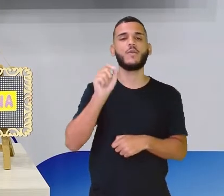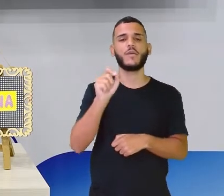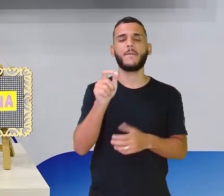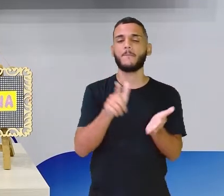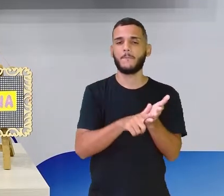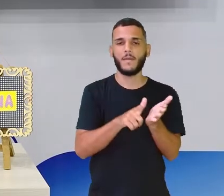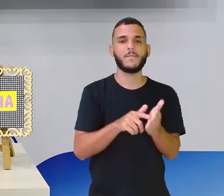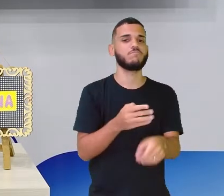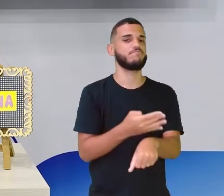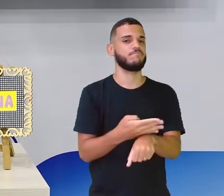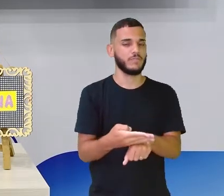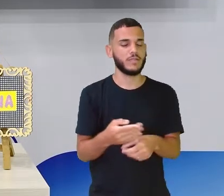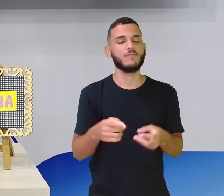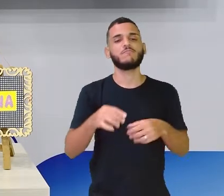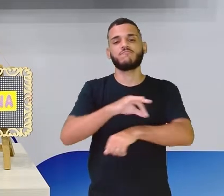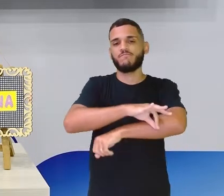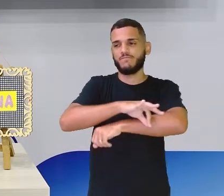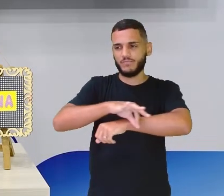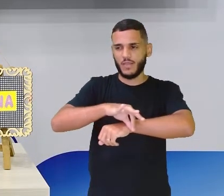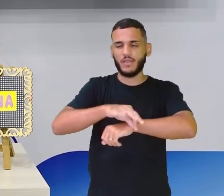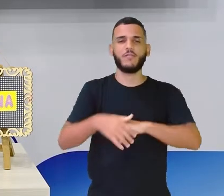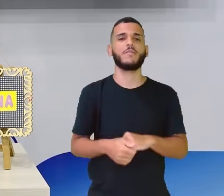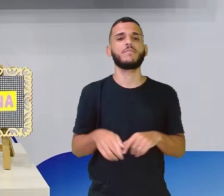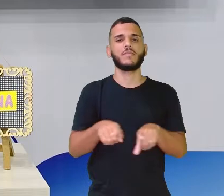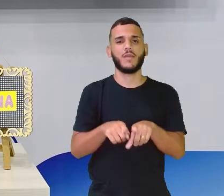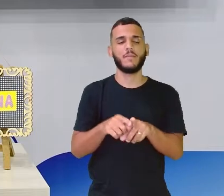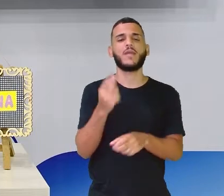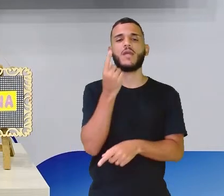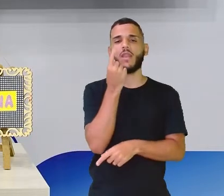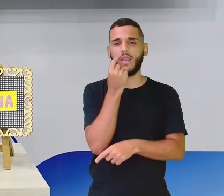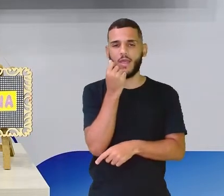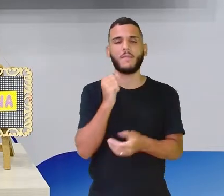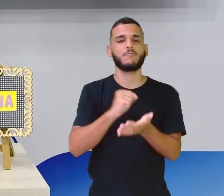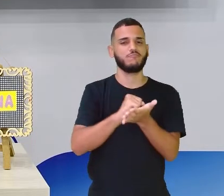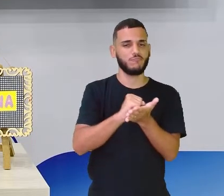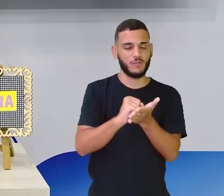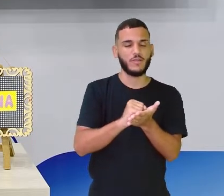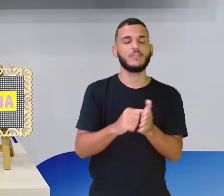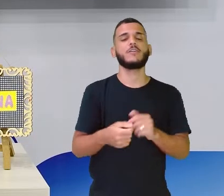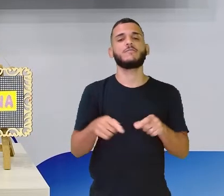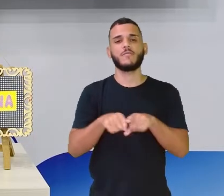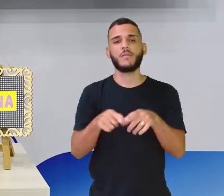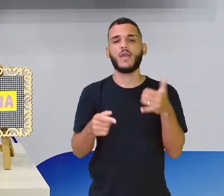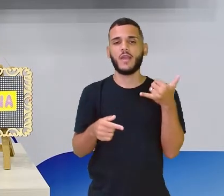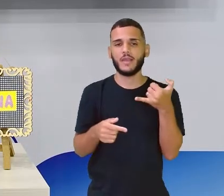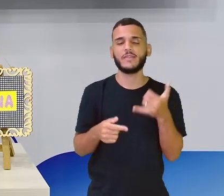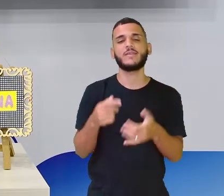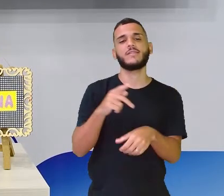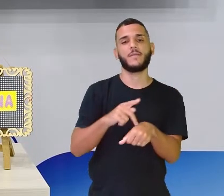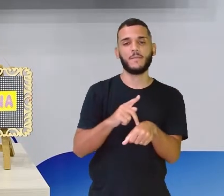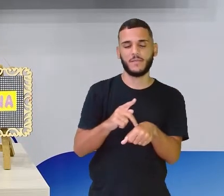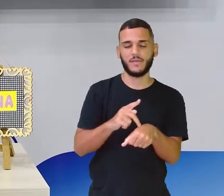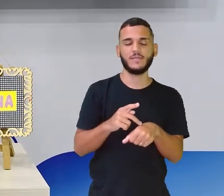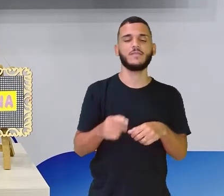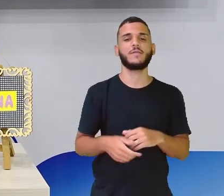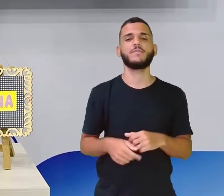esse, régua, um lápis com borracha, uma canetinha preta para fazer os contornos